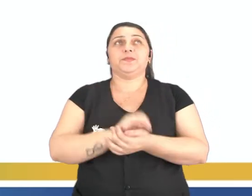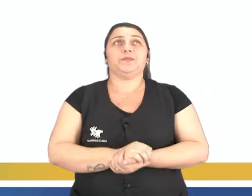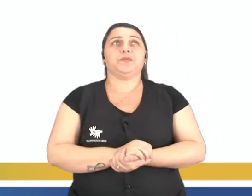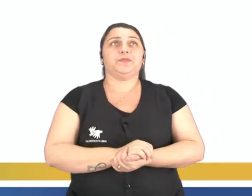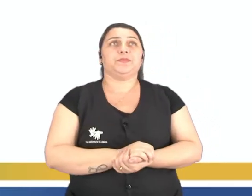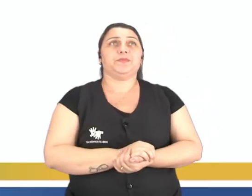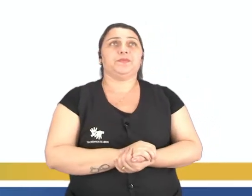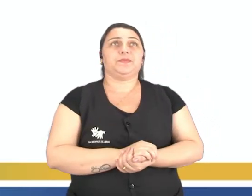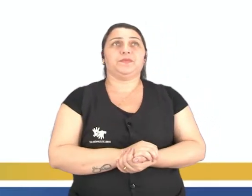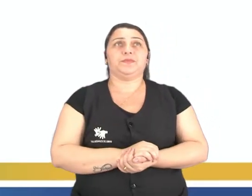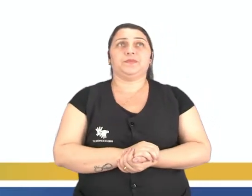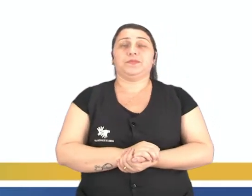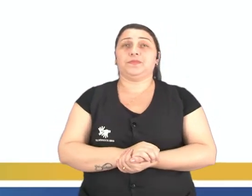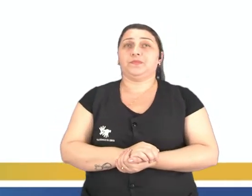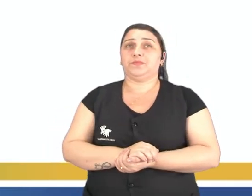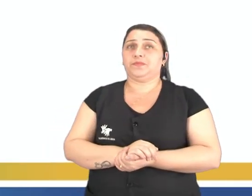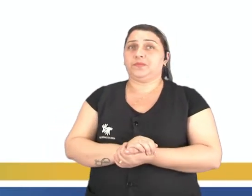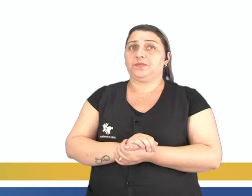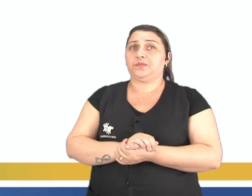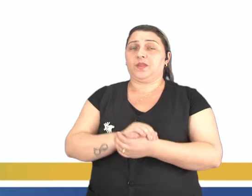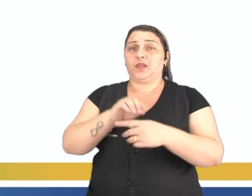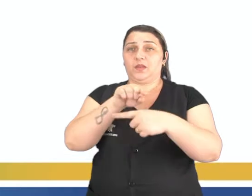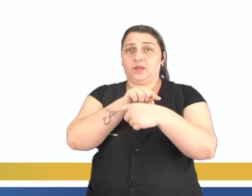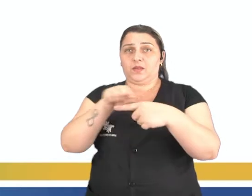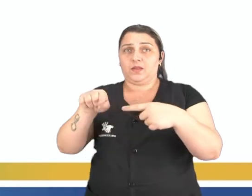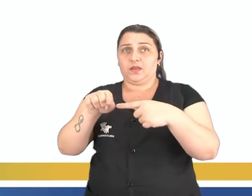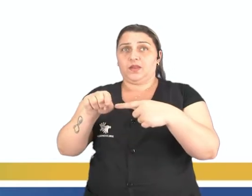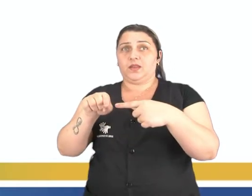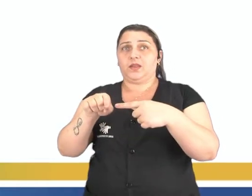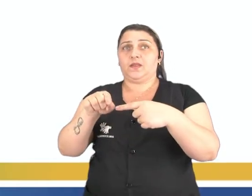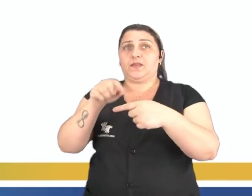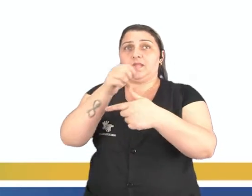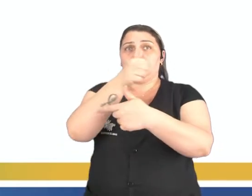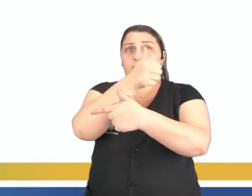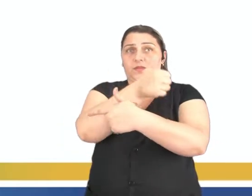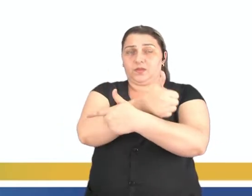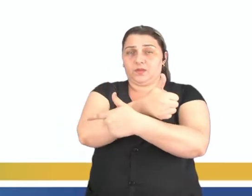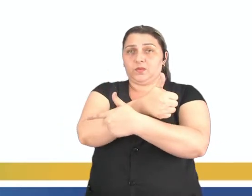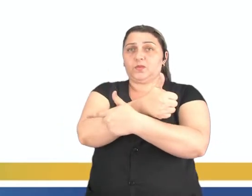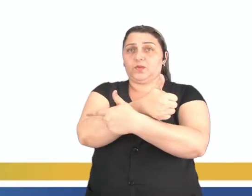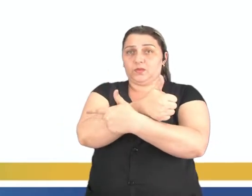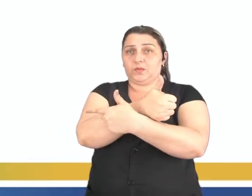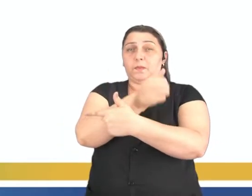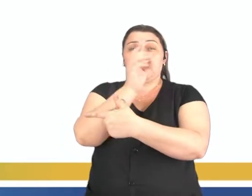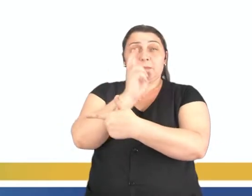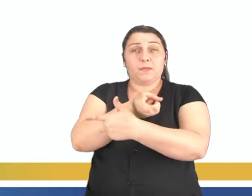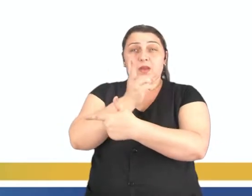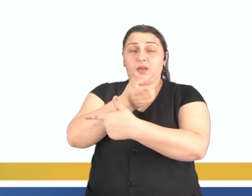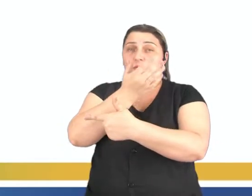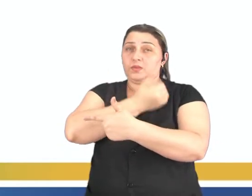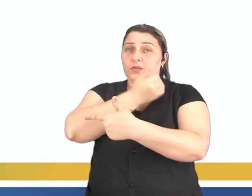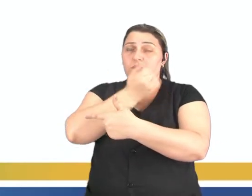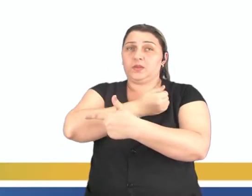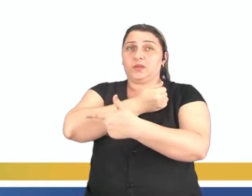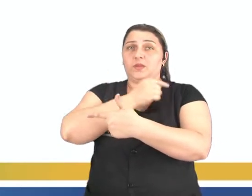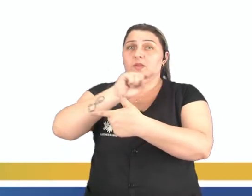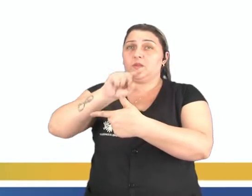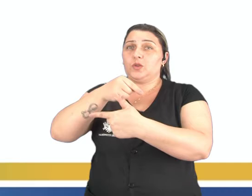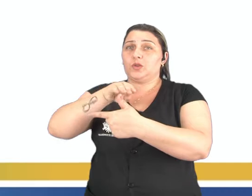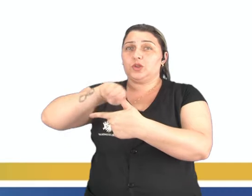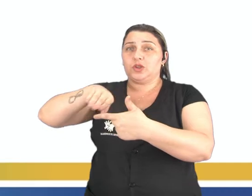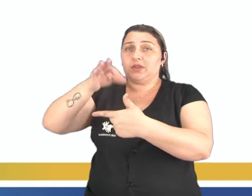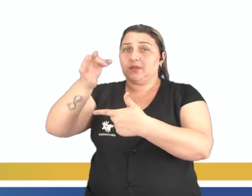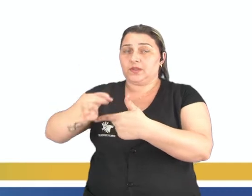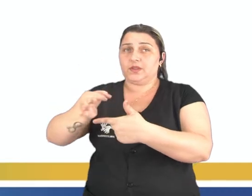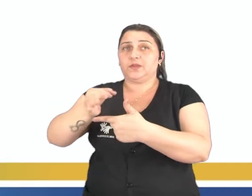Coloca uma barrinha aí, ó, e na outra linha escreve o quê, ó? O mesmo número, agora sem a vírgula,